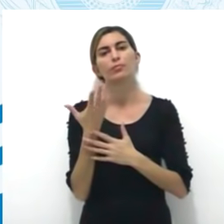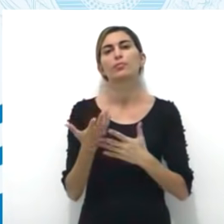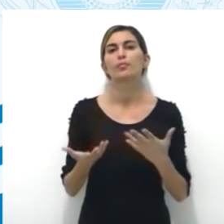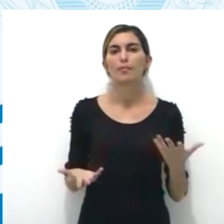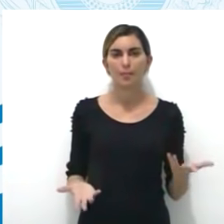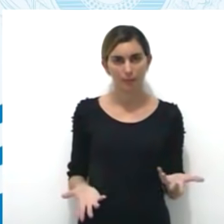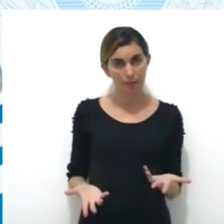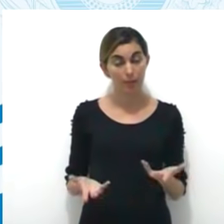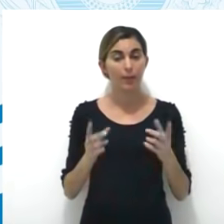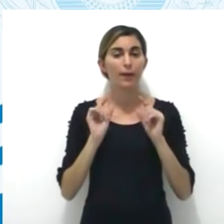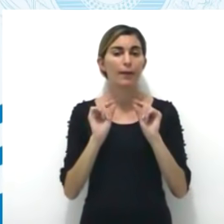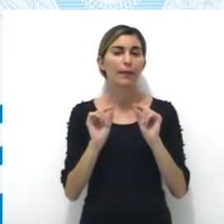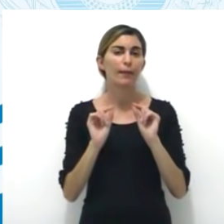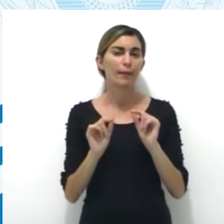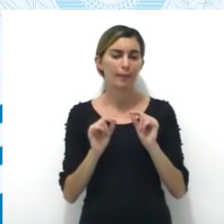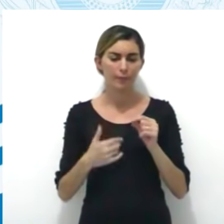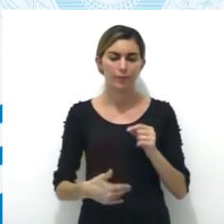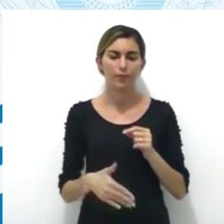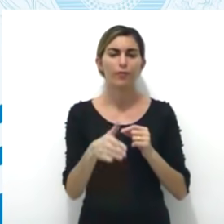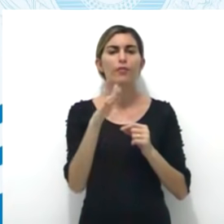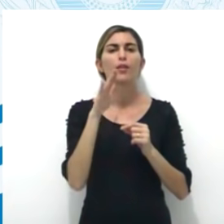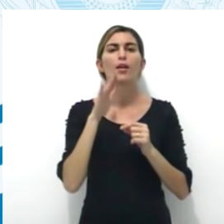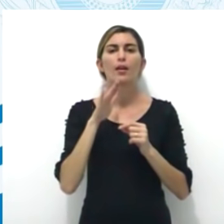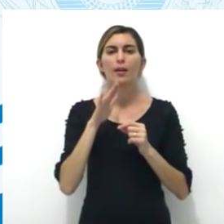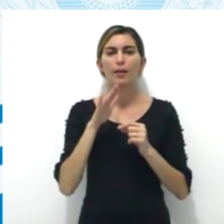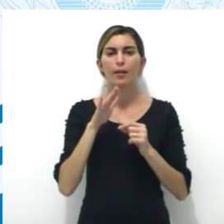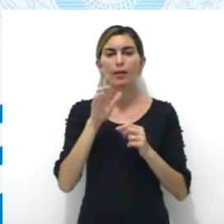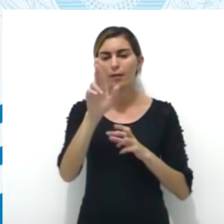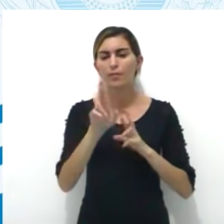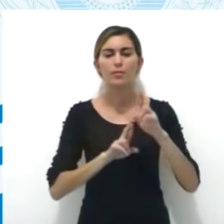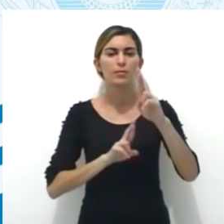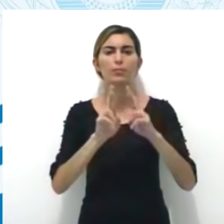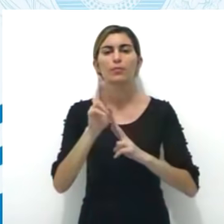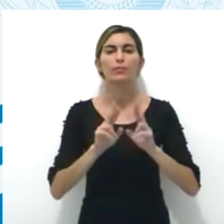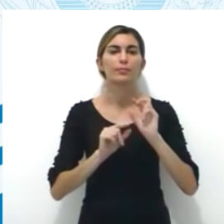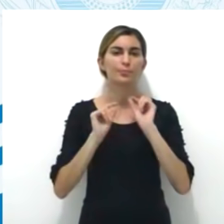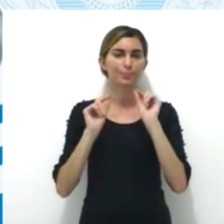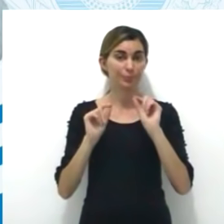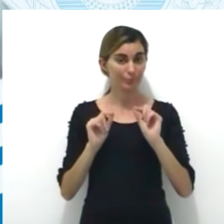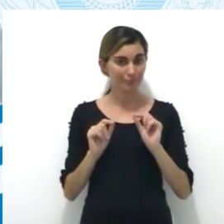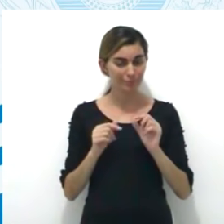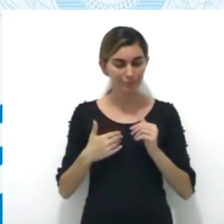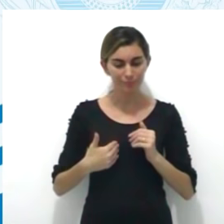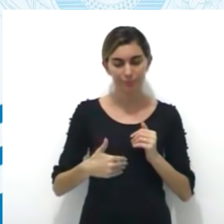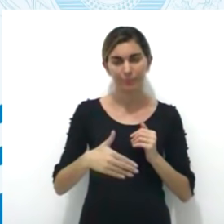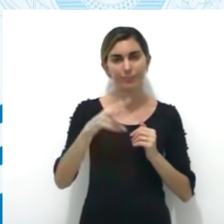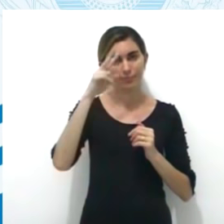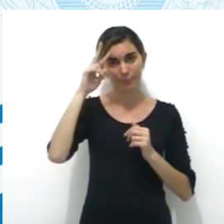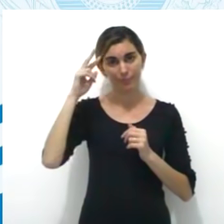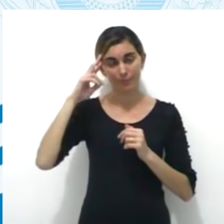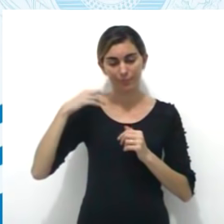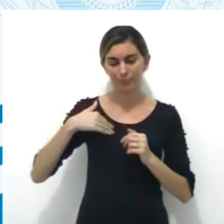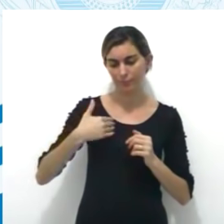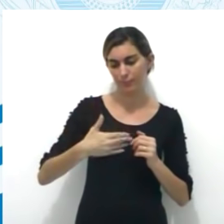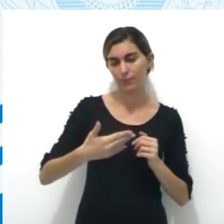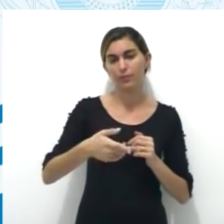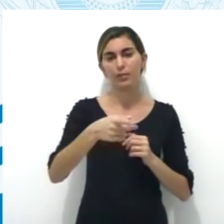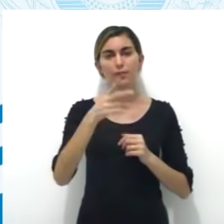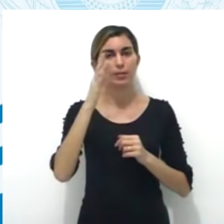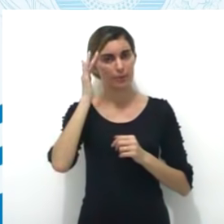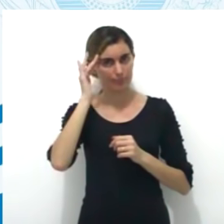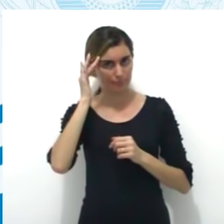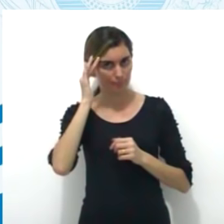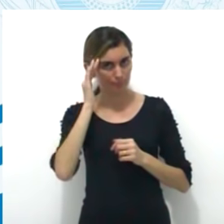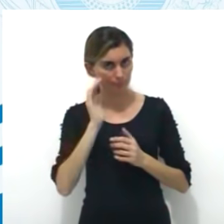criados. Aí quem é que vai preencher essa lacuna? Então, ao longo da história, eu quero que